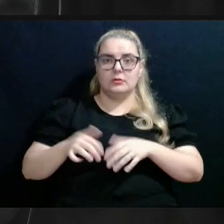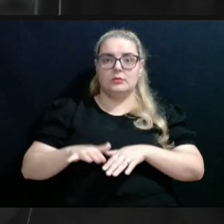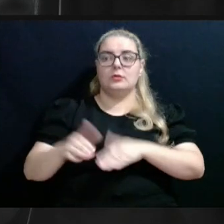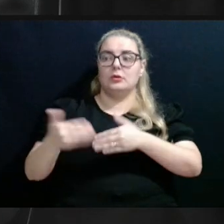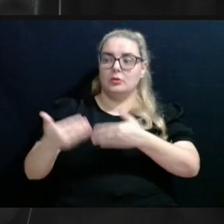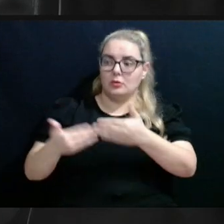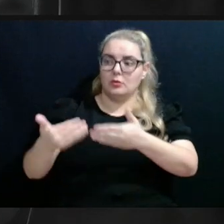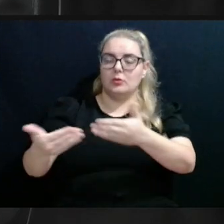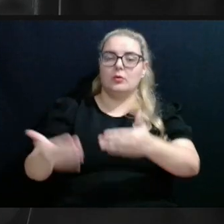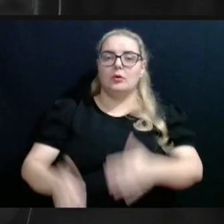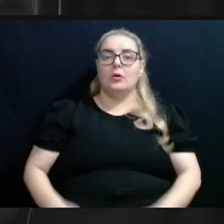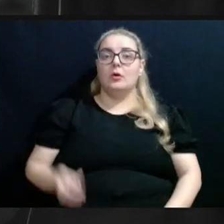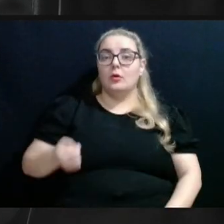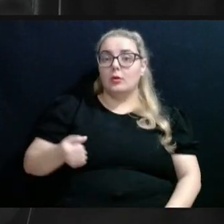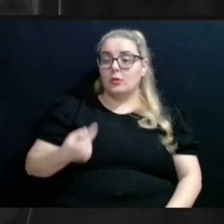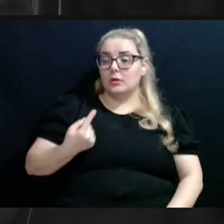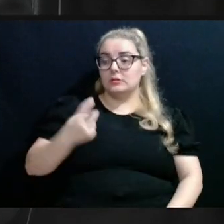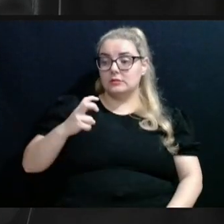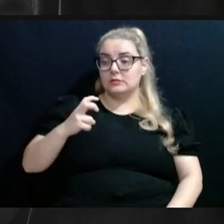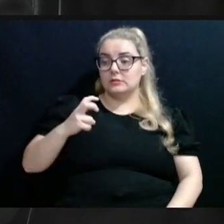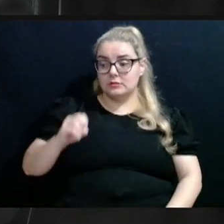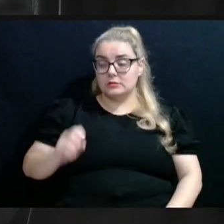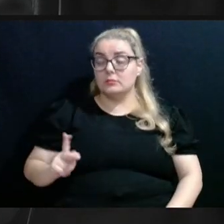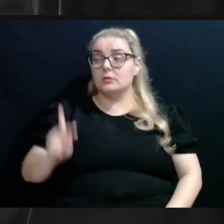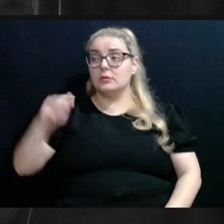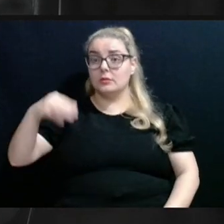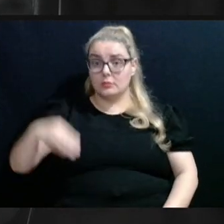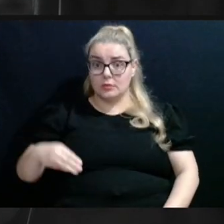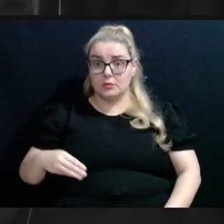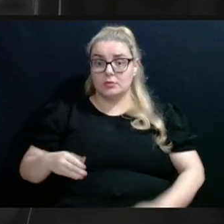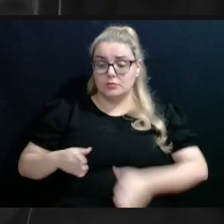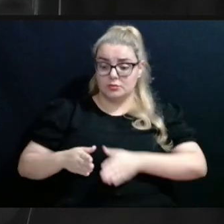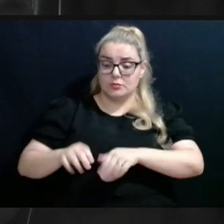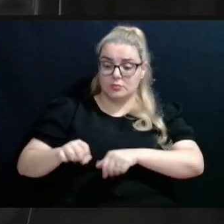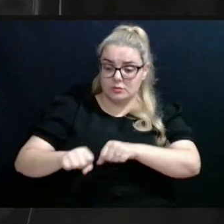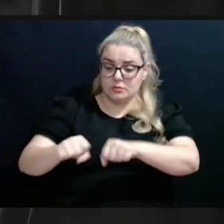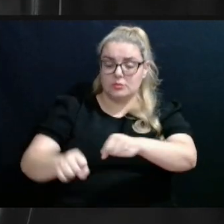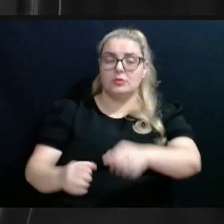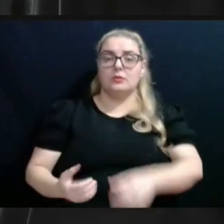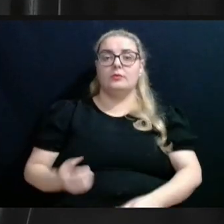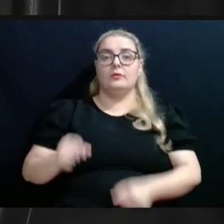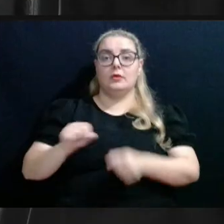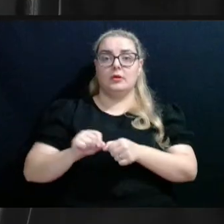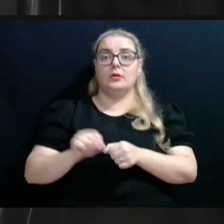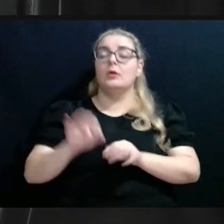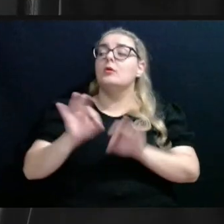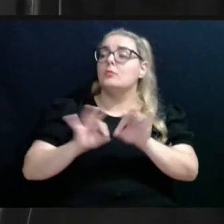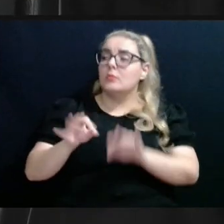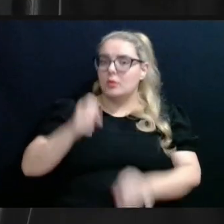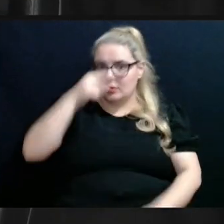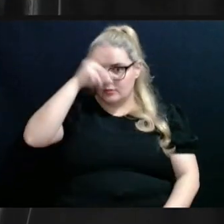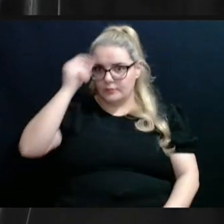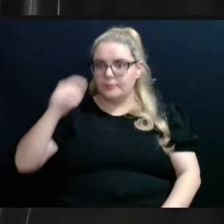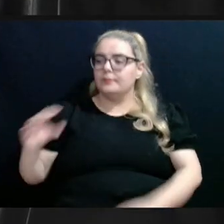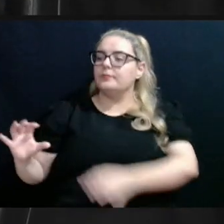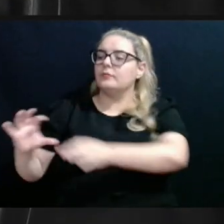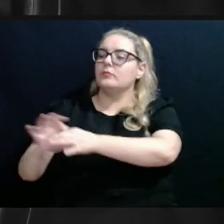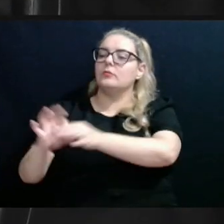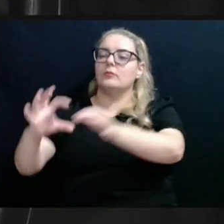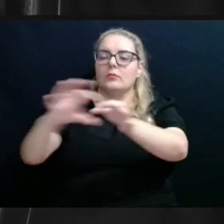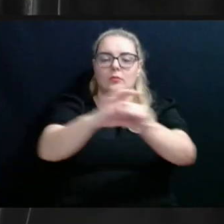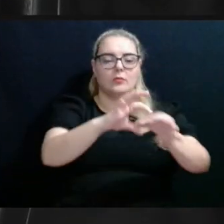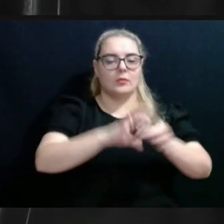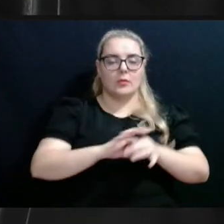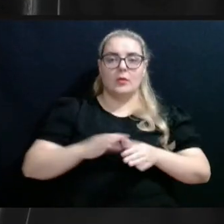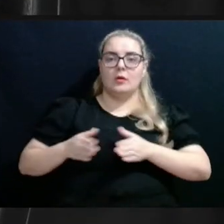quase 150 quilômetros de ciclovias construídas. É o projeto do prefeito fazer as interligações para que as ciclovias